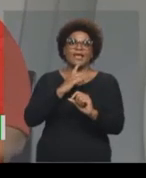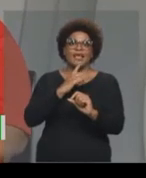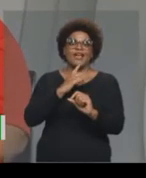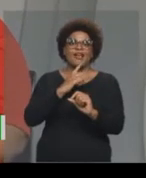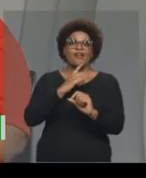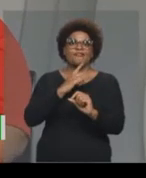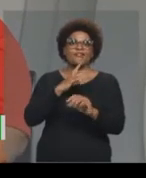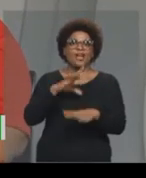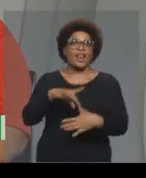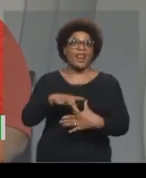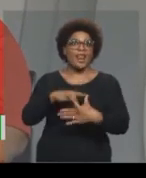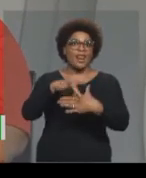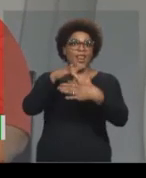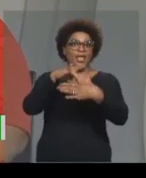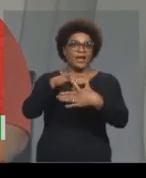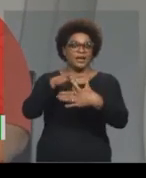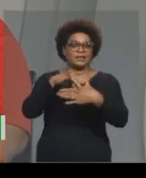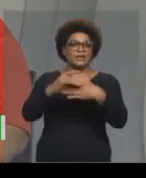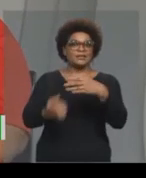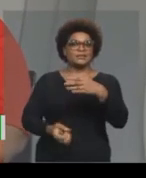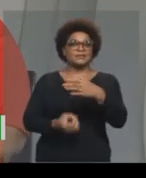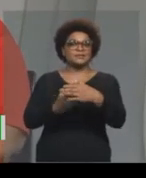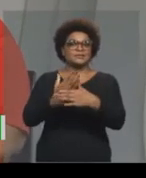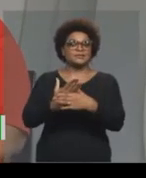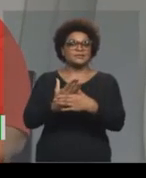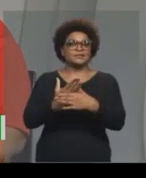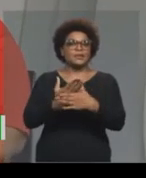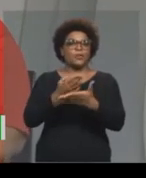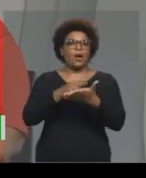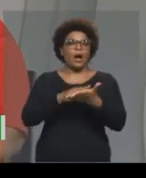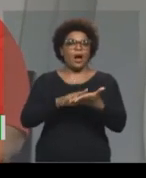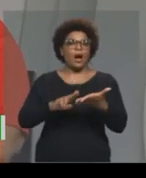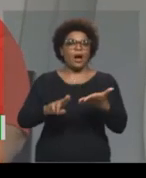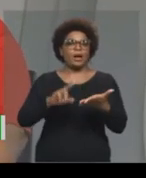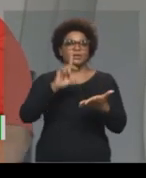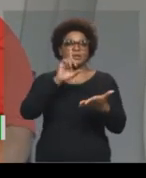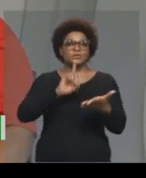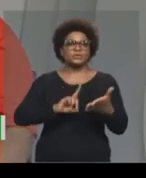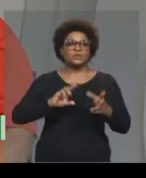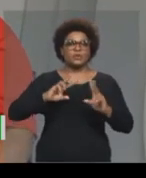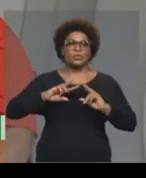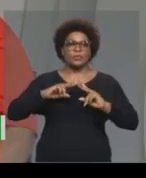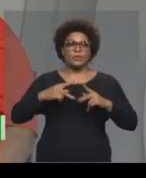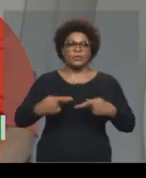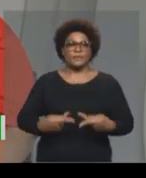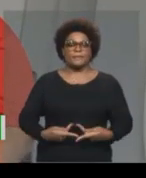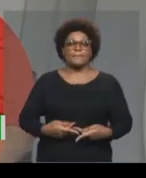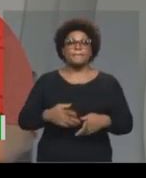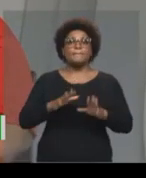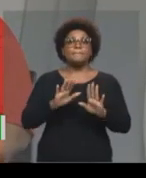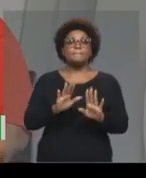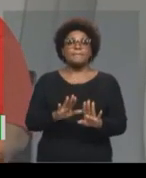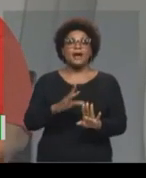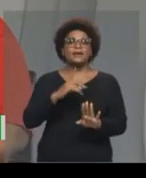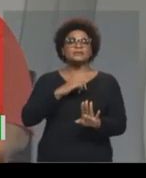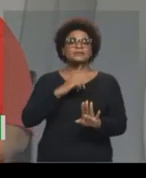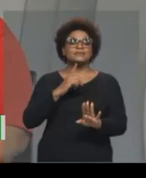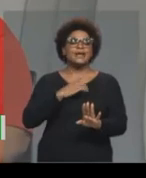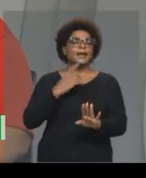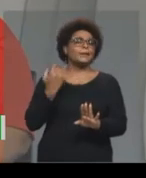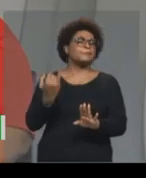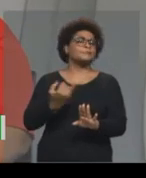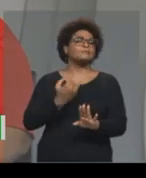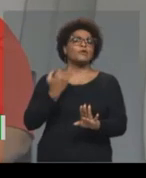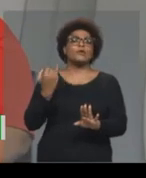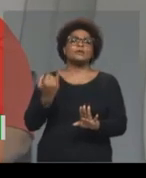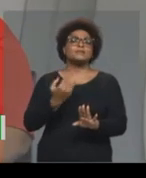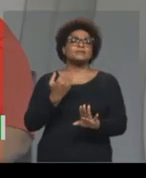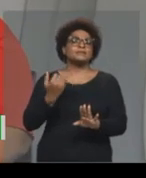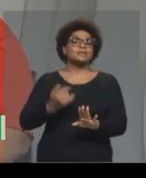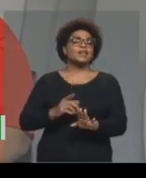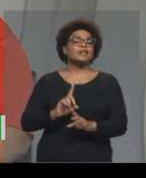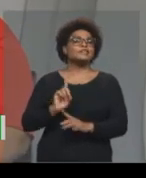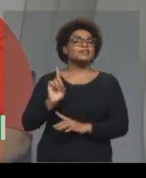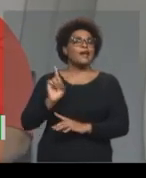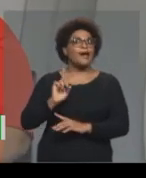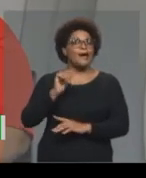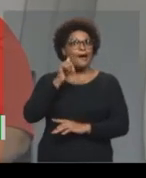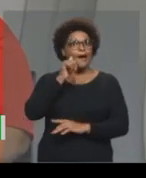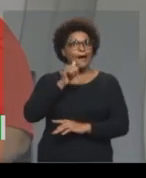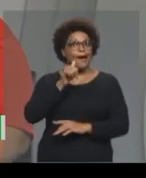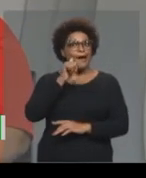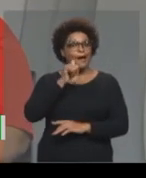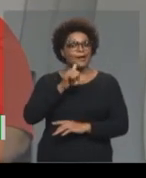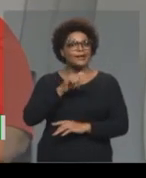da Carta dos Direitos Humanos. Mas também temos a importante ativista Berta Lux. E quem foi ela? Ela foi